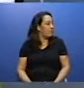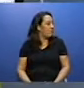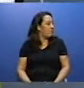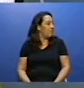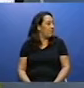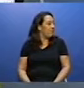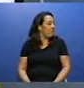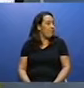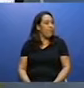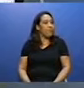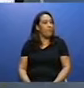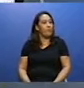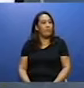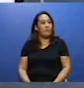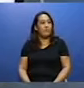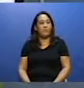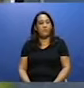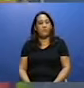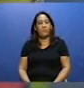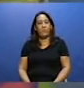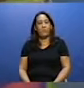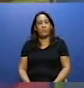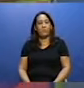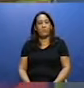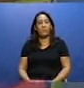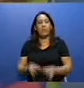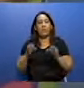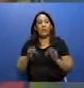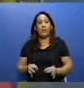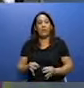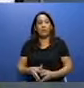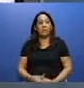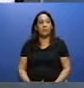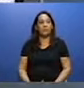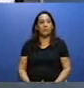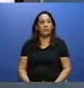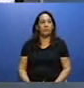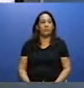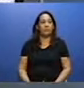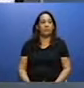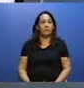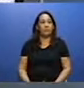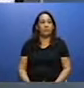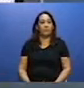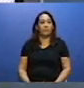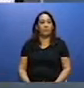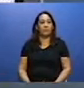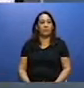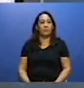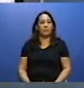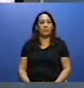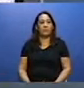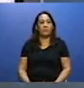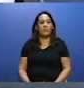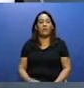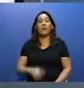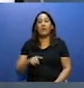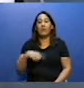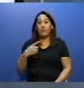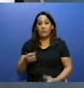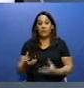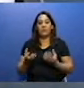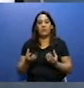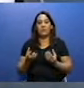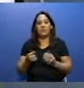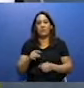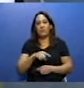escrevo a maçã, certo? Esse desenho aqui, depois, se você quiser fazer, você faz com